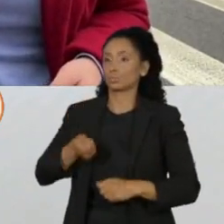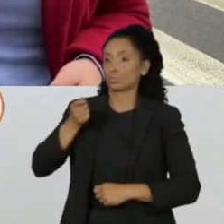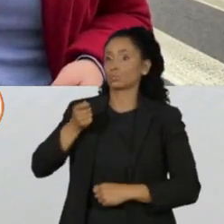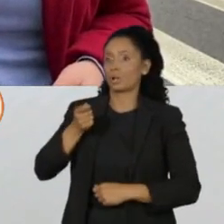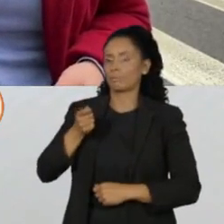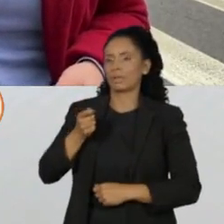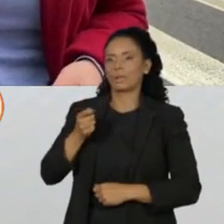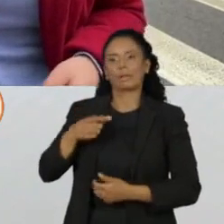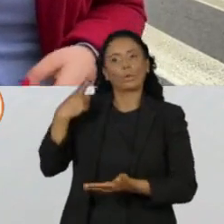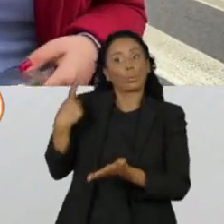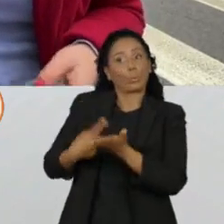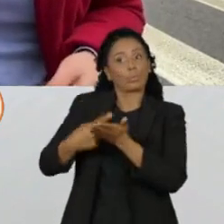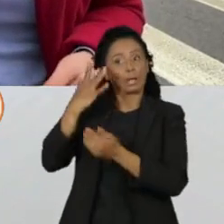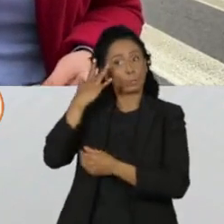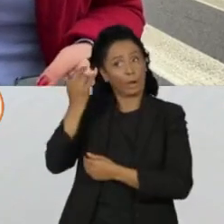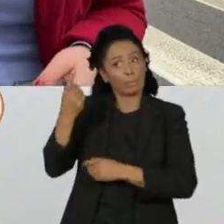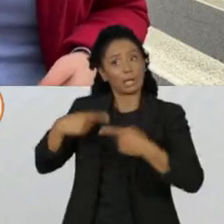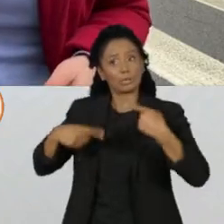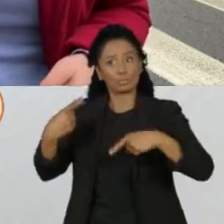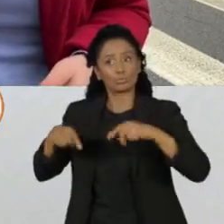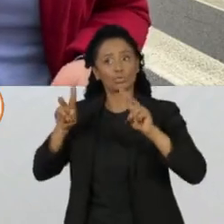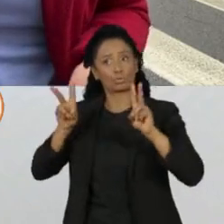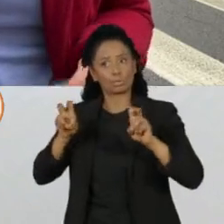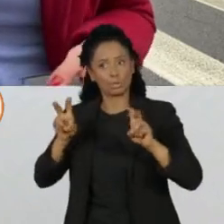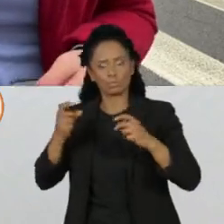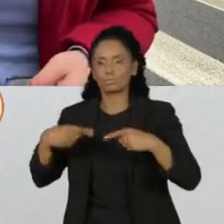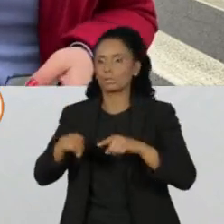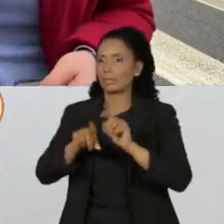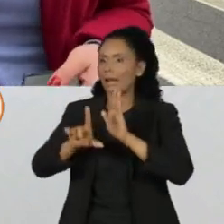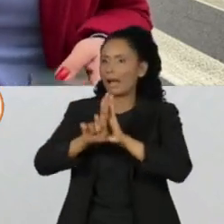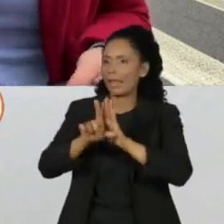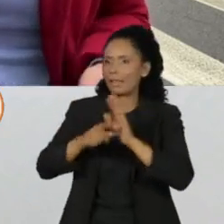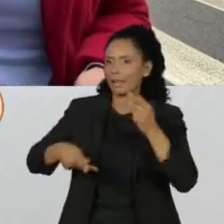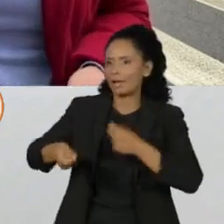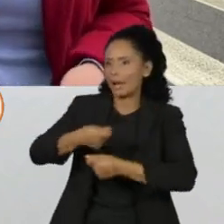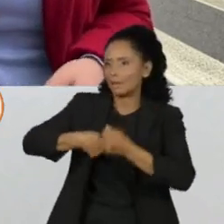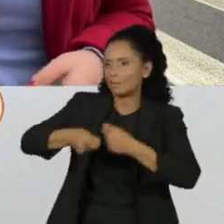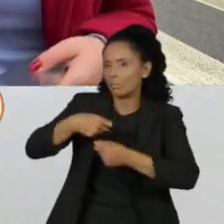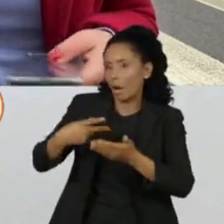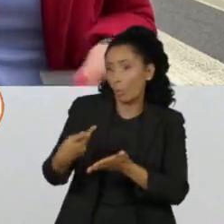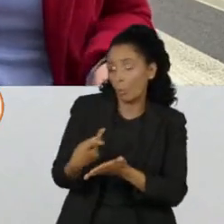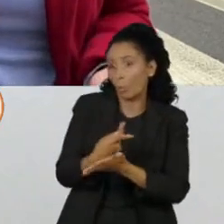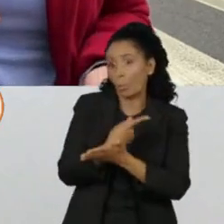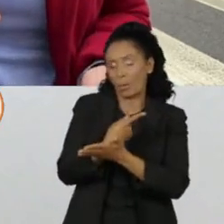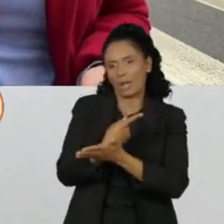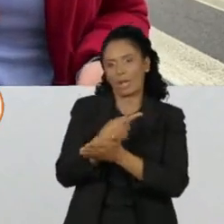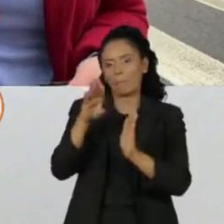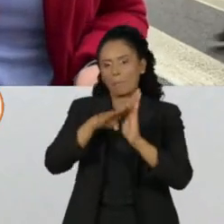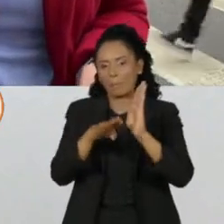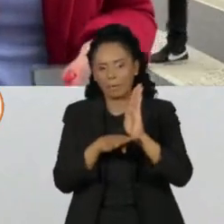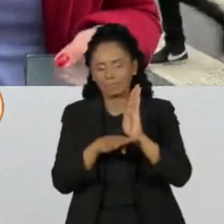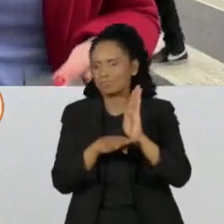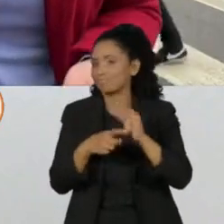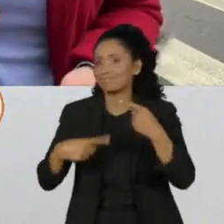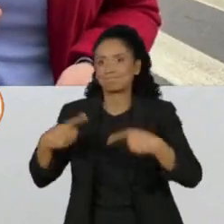para discutir esse assunto e, com isso, a lei de improbidade que estava na pauta desta quinta-feira não conseguiu ser